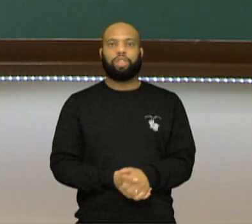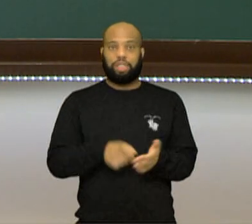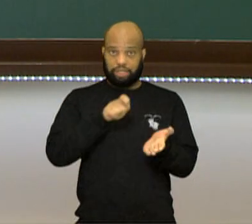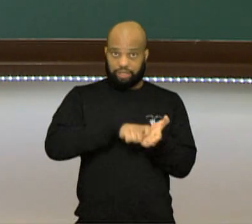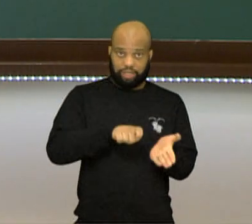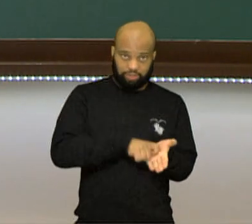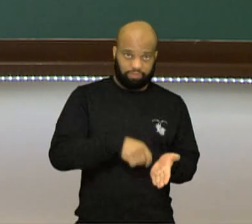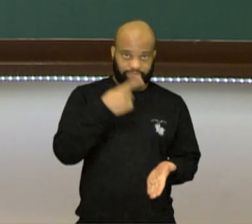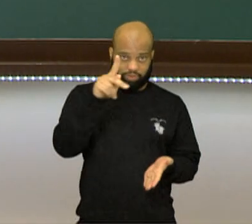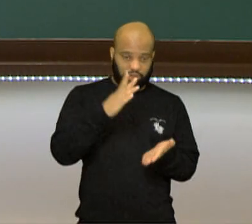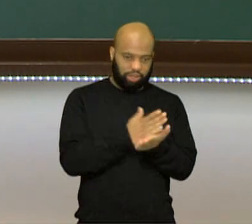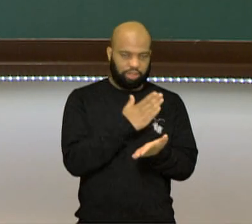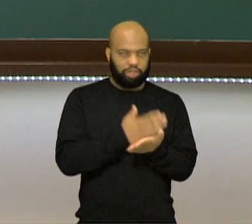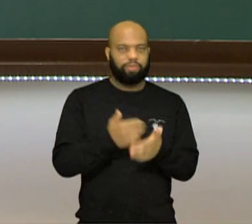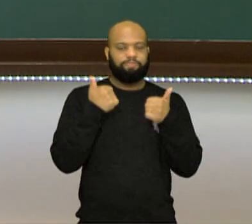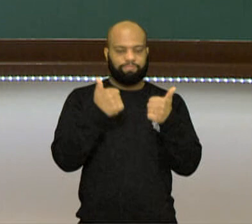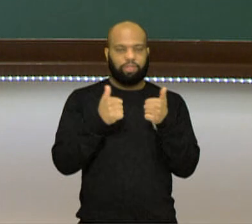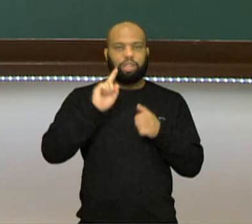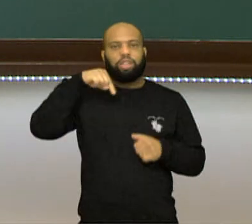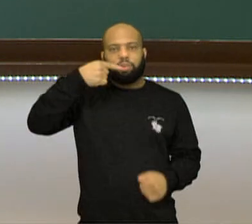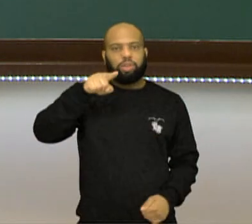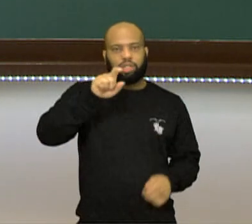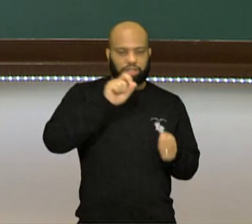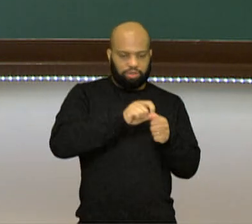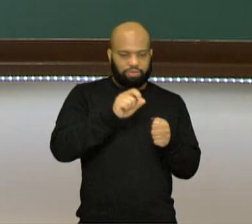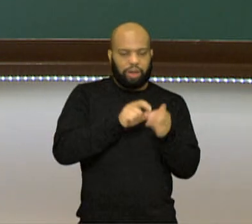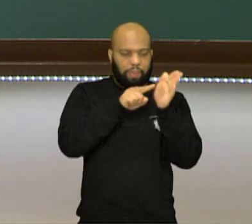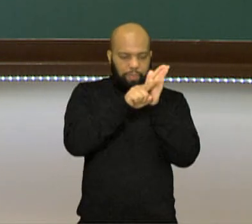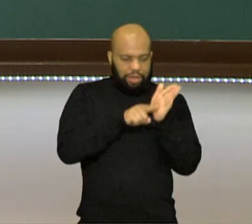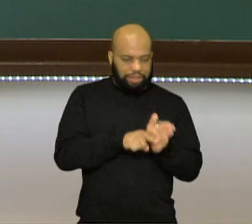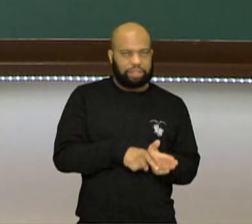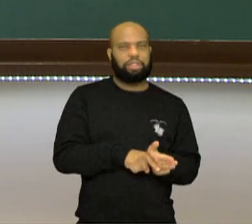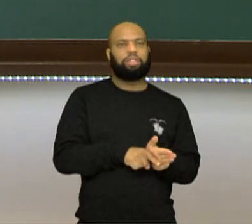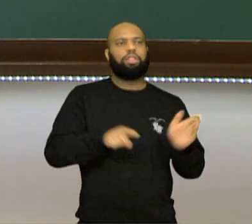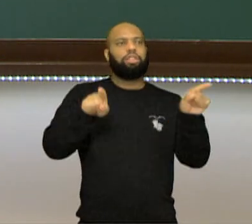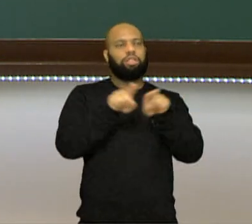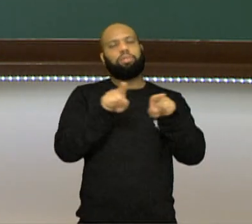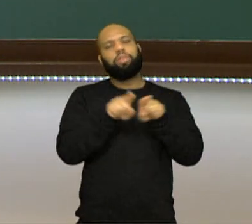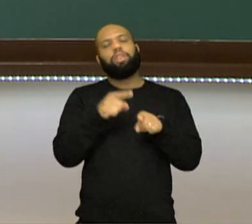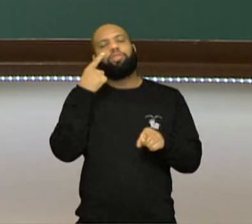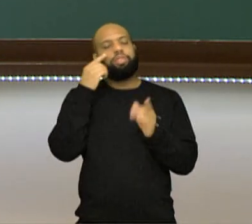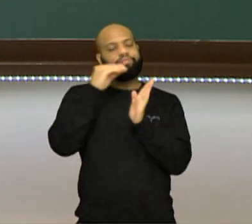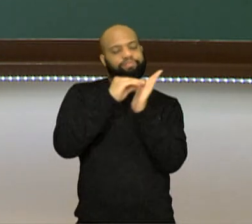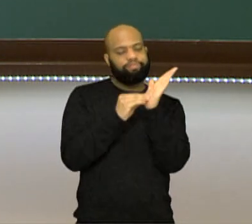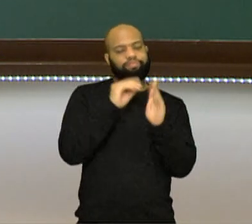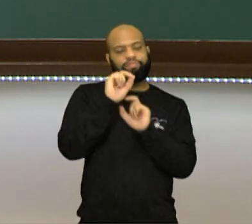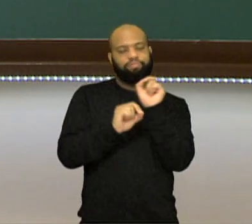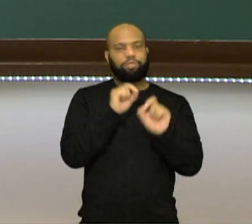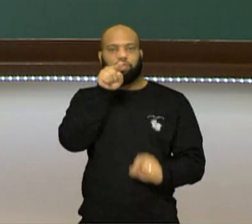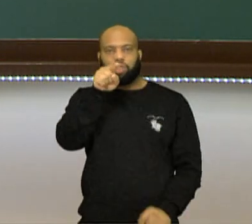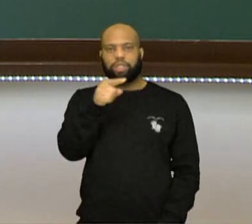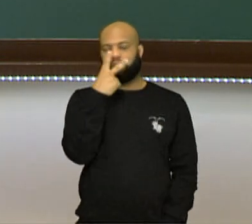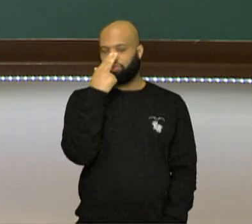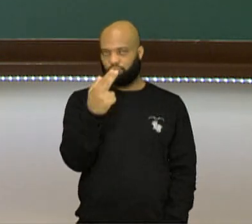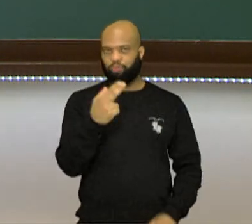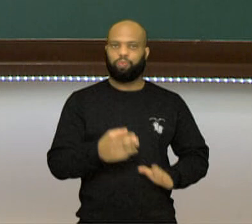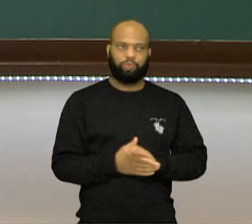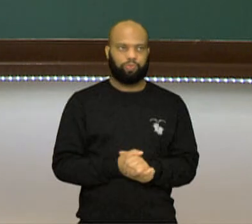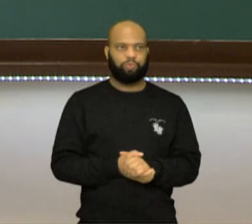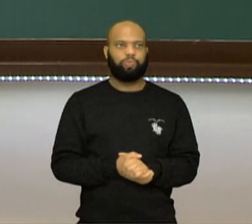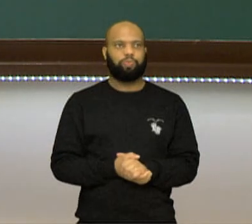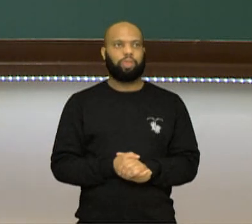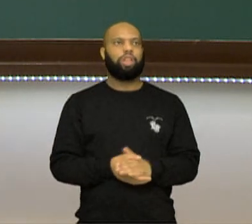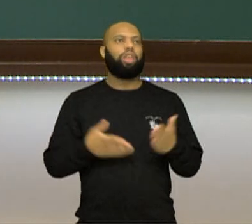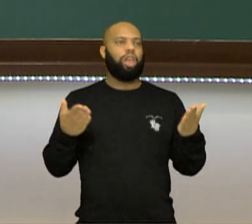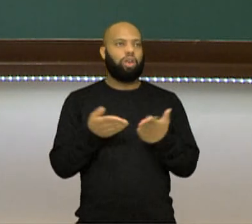Anotou o enunciado aí? Beleza, depois você faz a sua pesquisa e coloca os seus apontamentos, ok? Aqui a